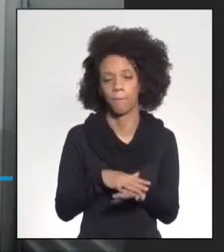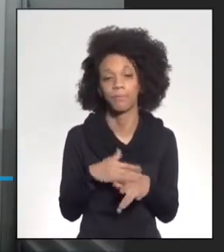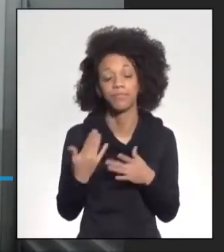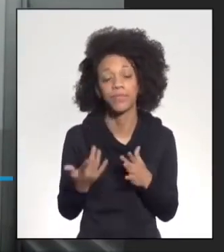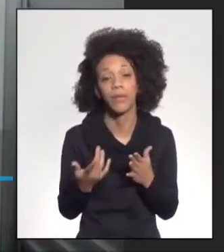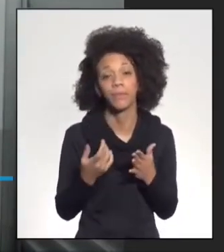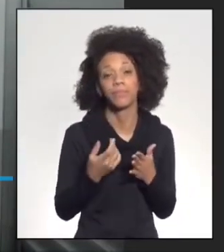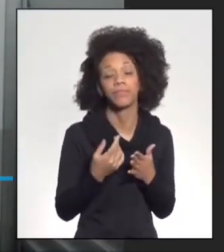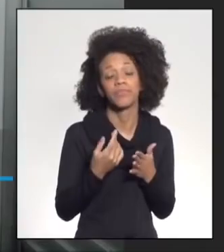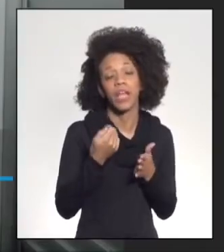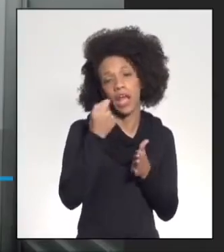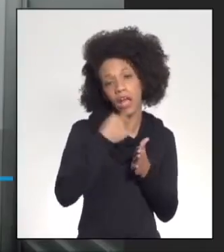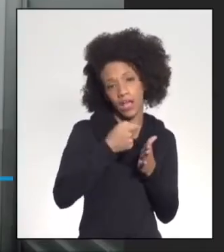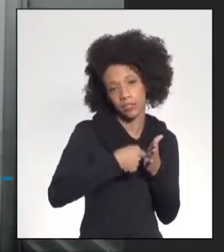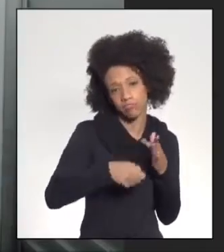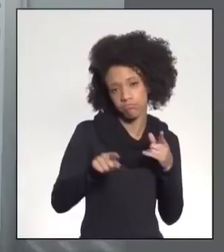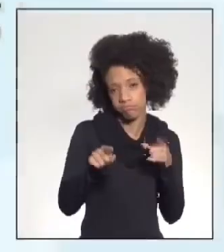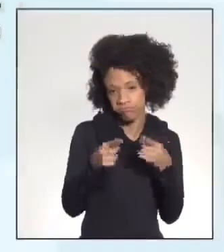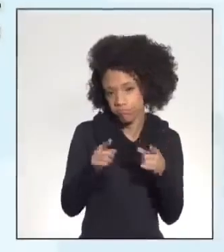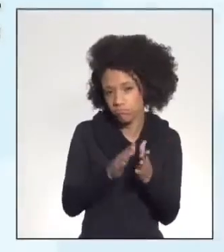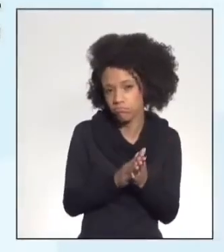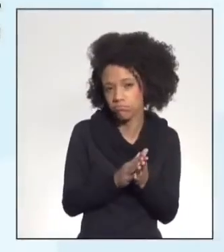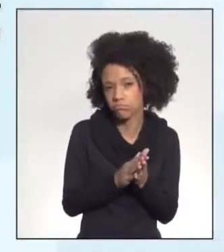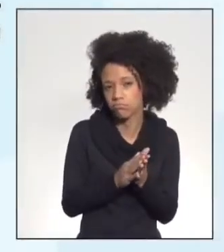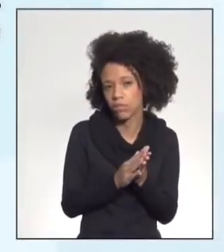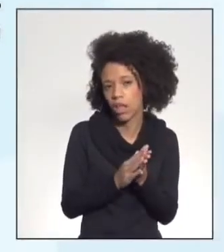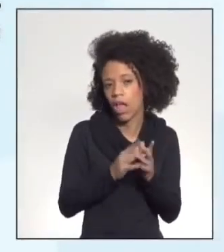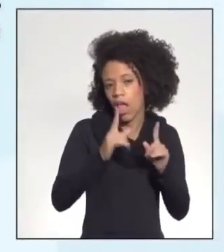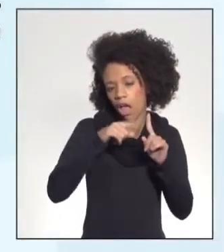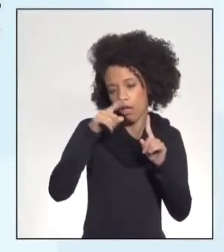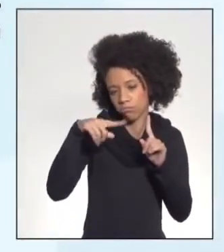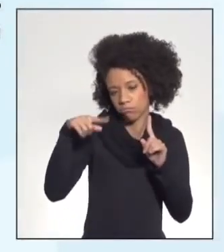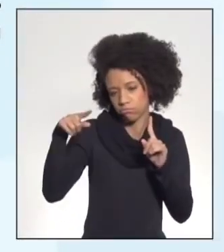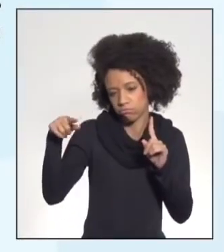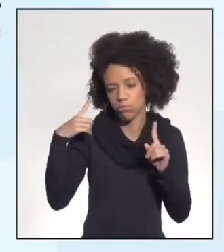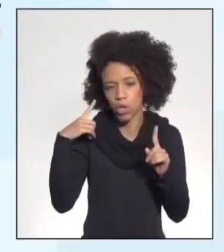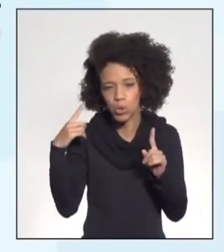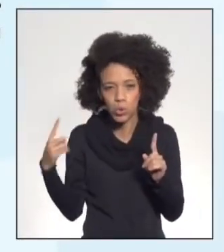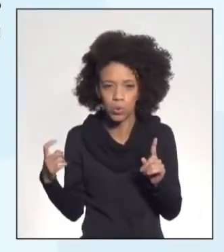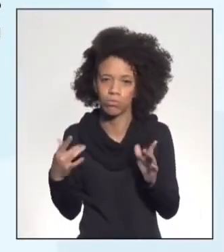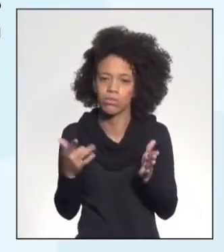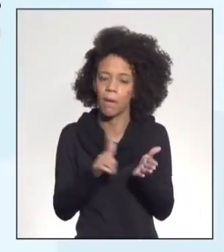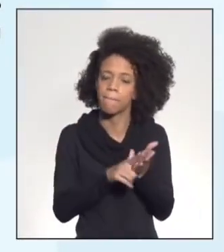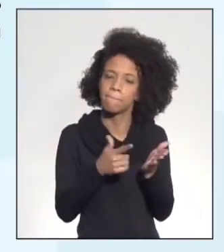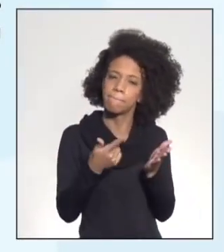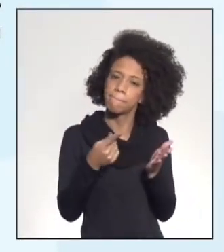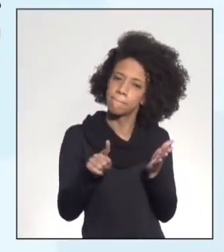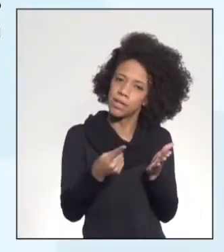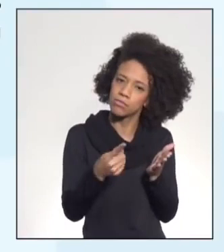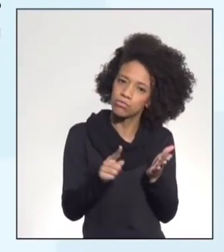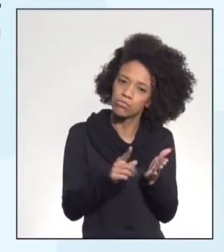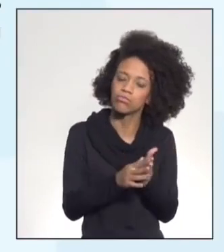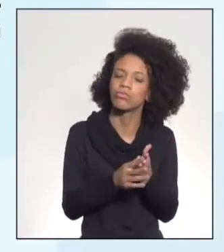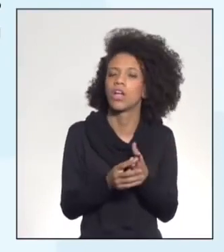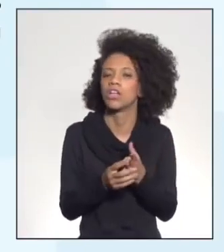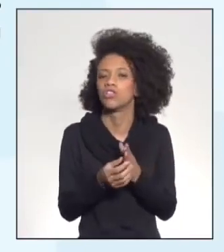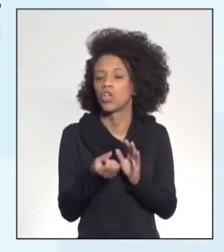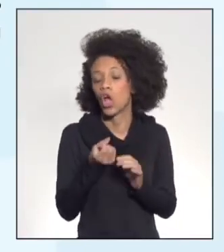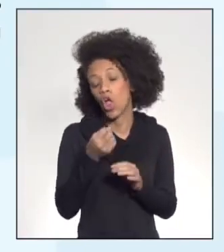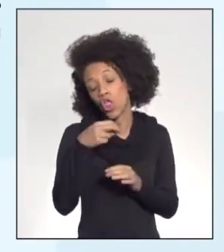Notação musical, pessoal, é um registro gráfico dos sons. Então, a partitura convencional ela é composta por notas